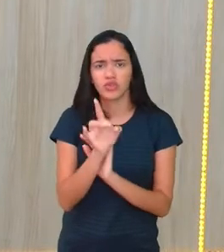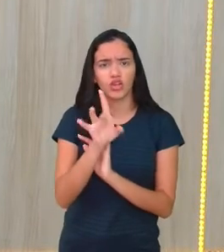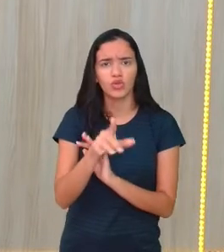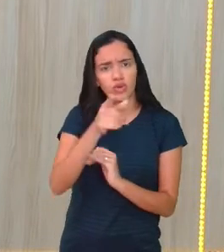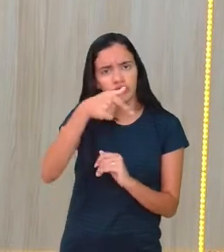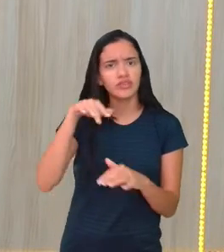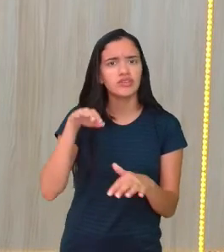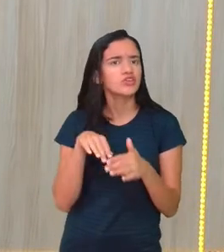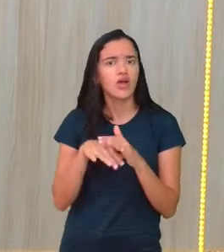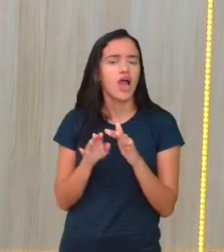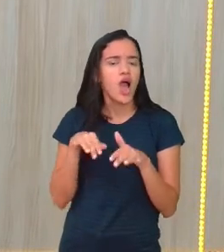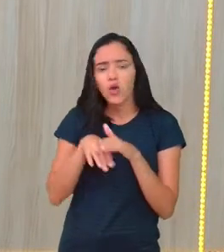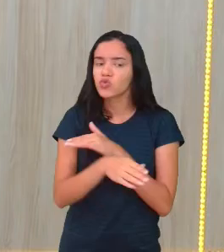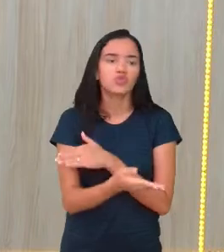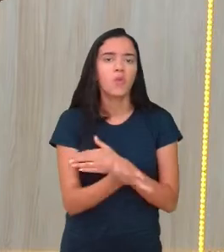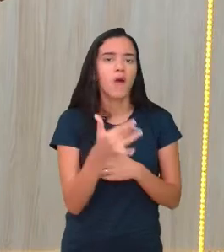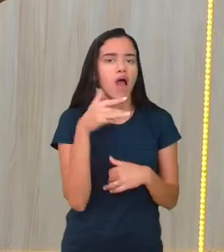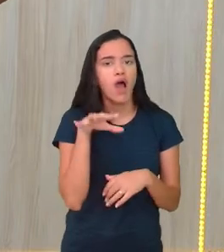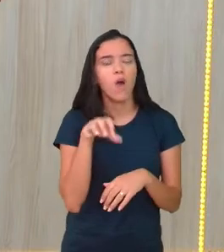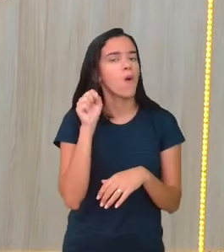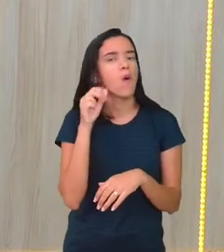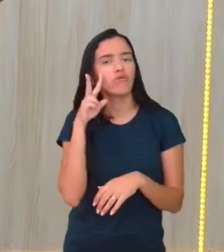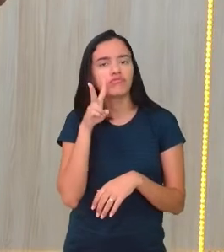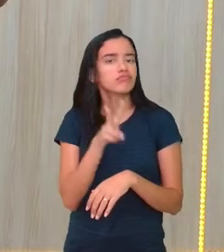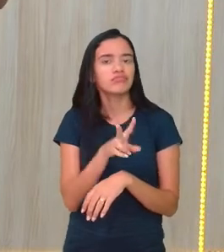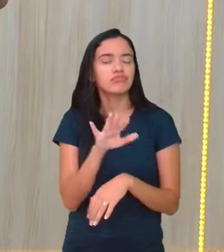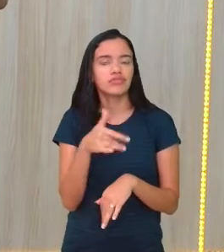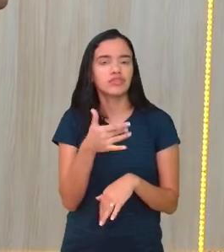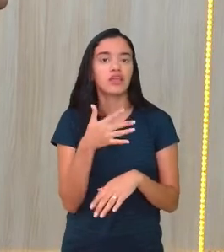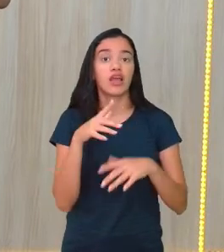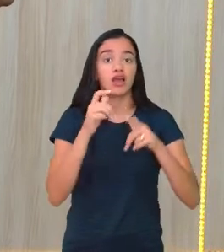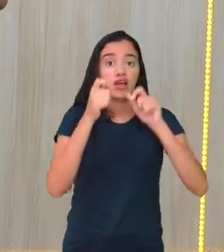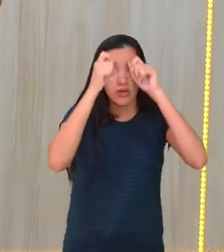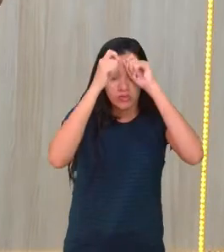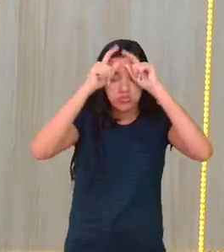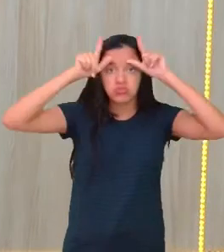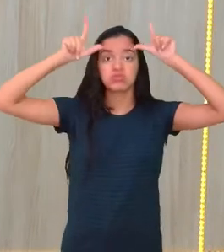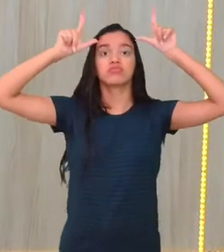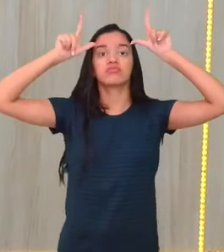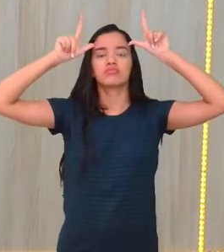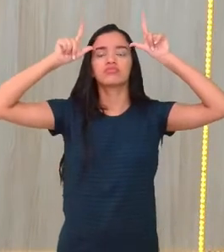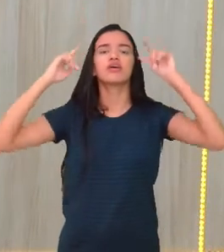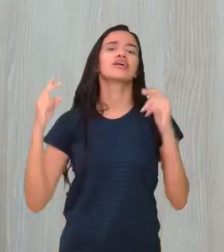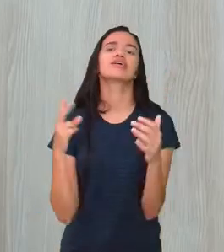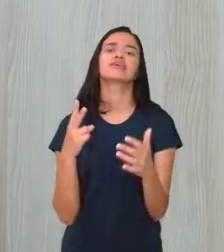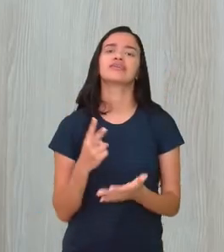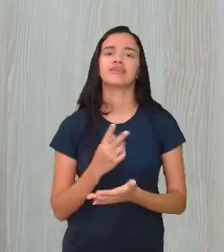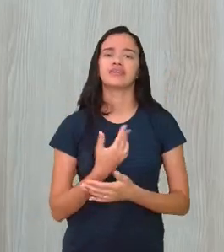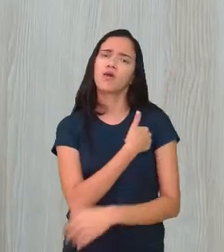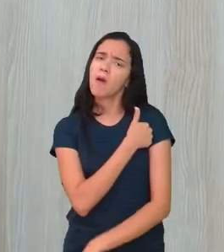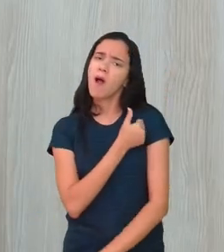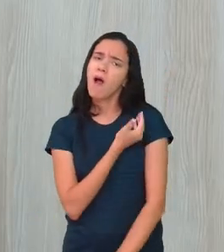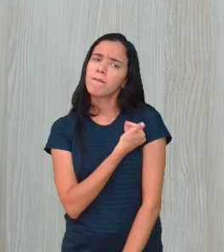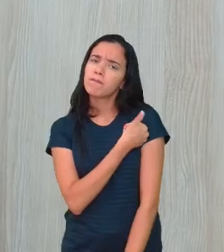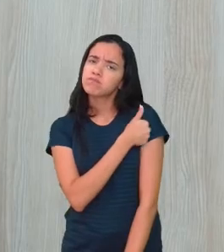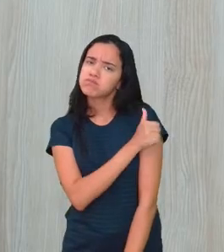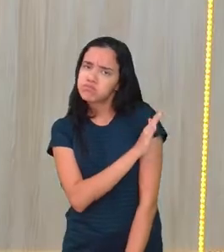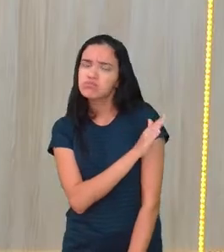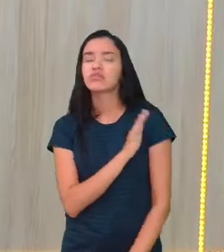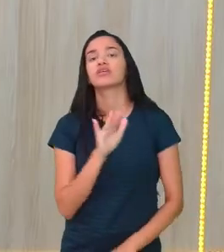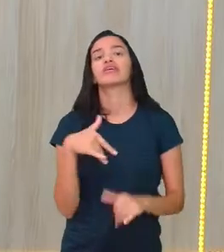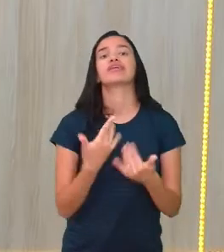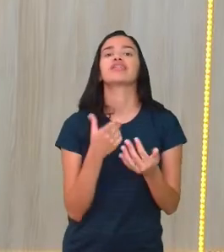vocês costumam ouvir, mas só ouvir outras coisas, ampliar o universo de vocês. Pois é, né? Sem preconceito. E o Gil, gente, é um artista, embora ele